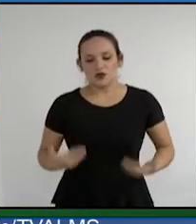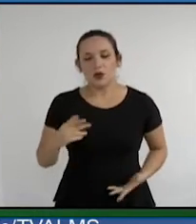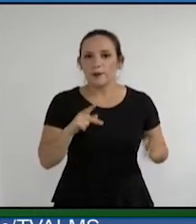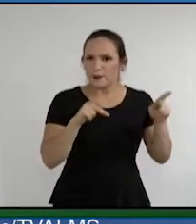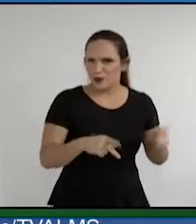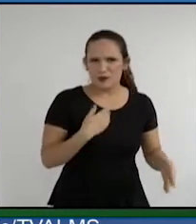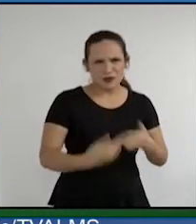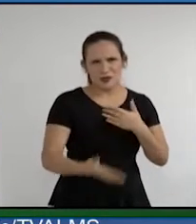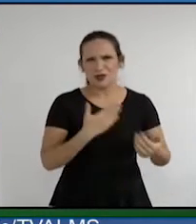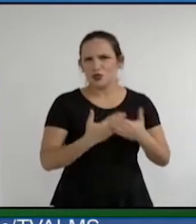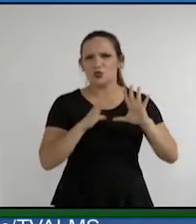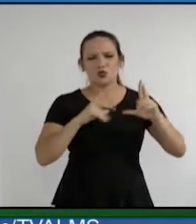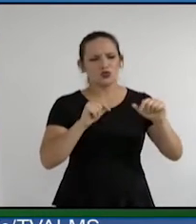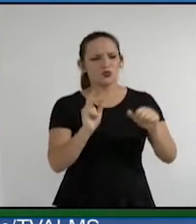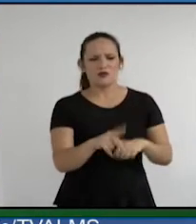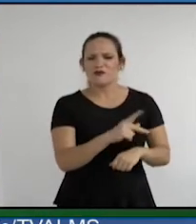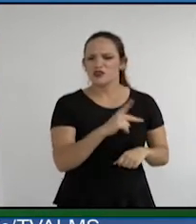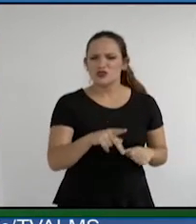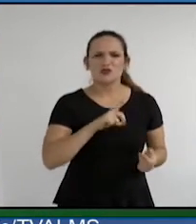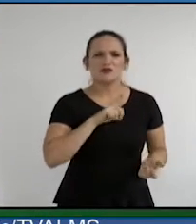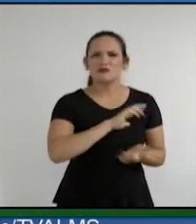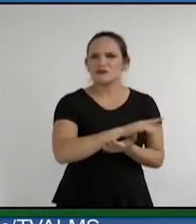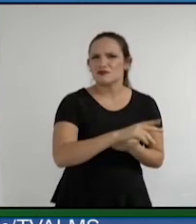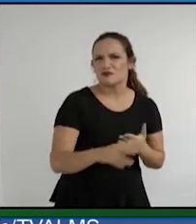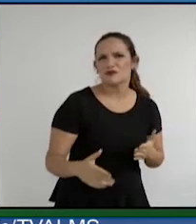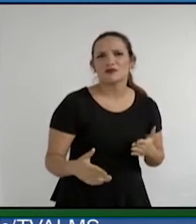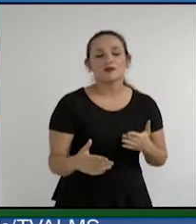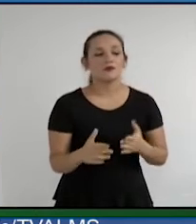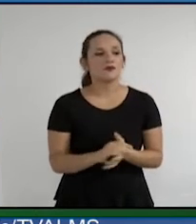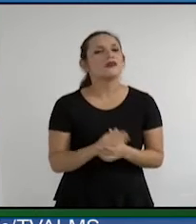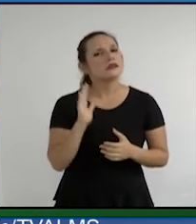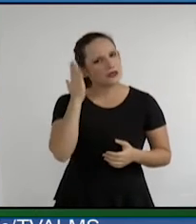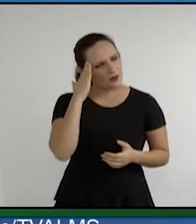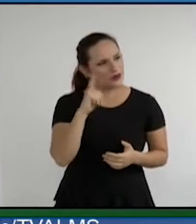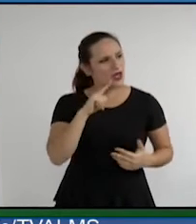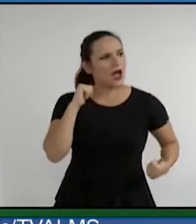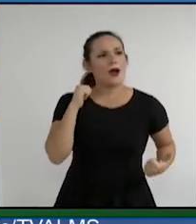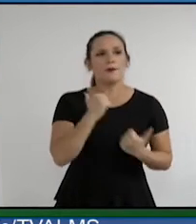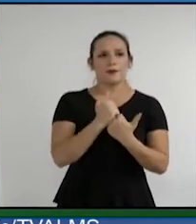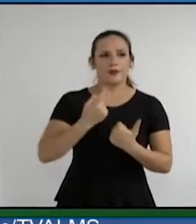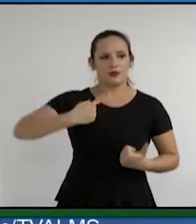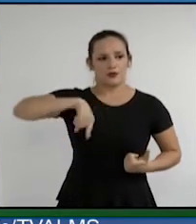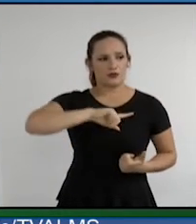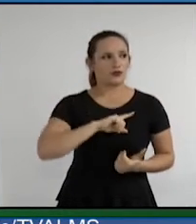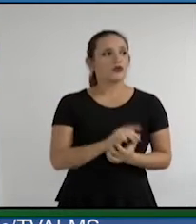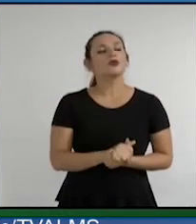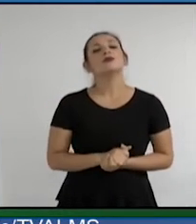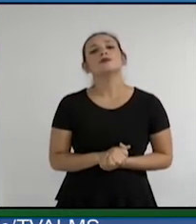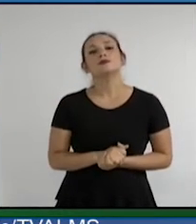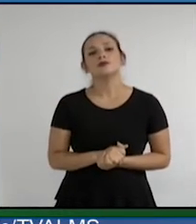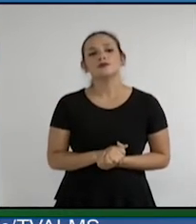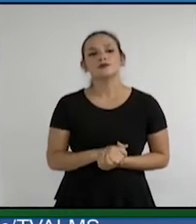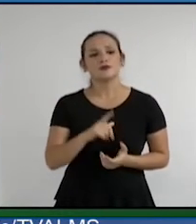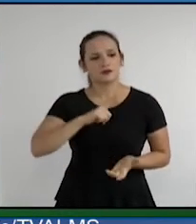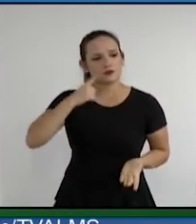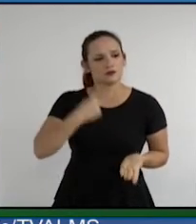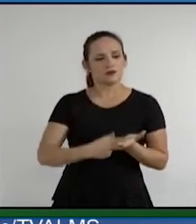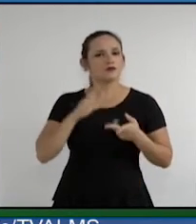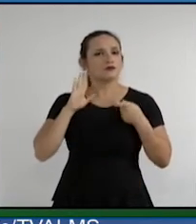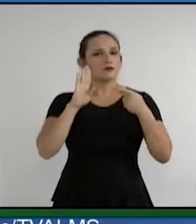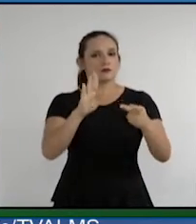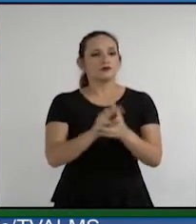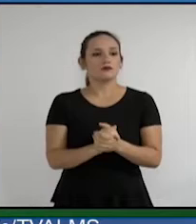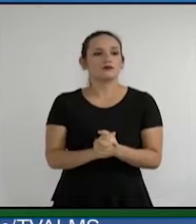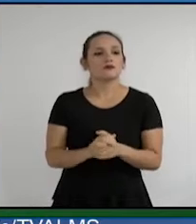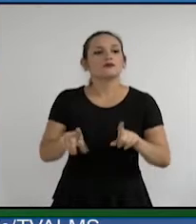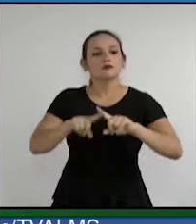todo o Fórum dos Servidores sabe que tem o nosso apoio, sabe que tem a nossa, sem sombra de dúvida, o nosso compromisso, mas